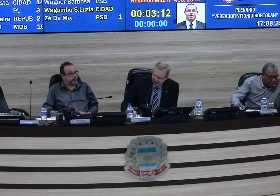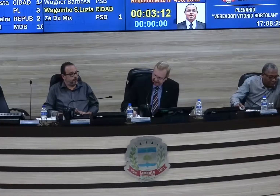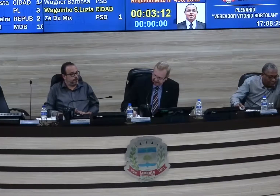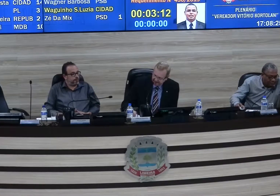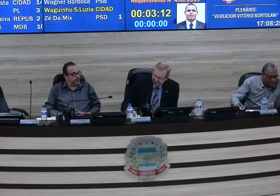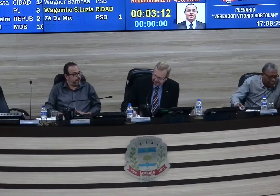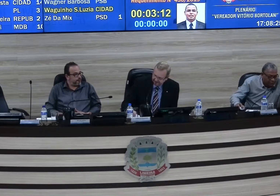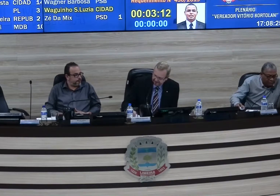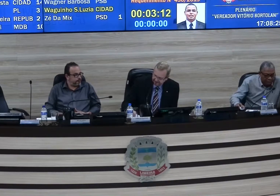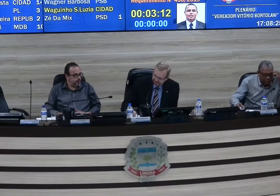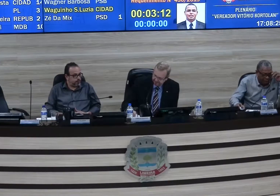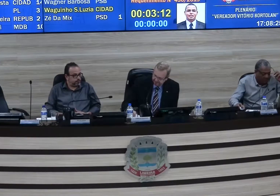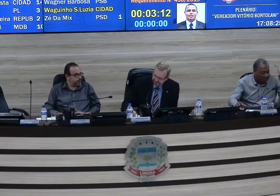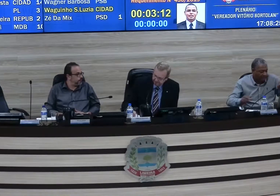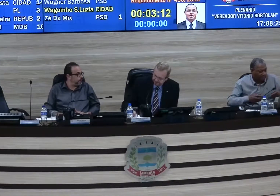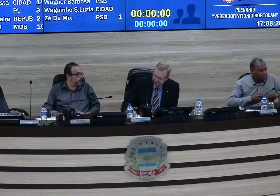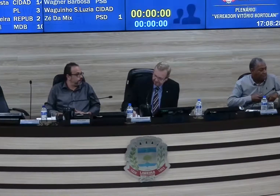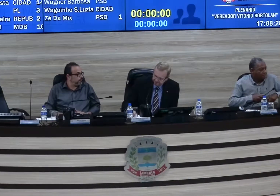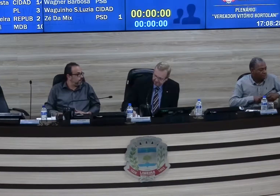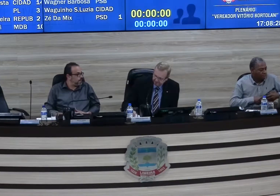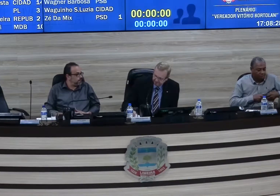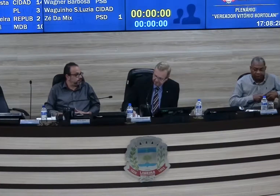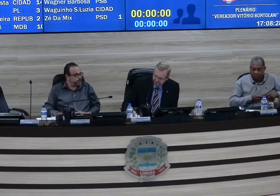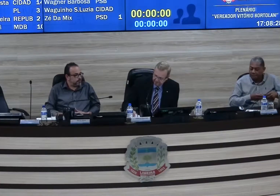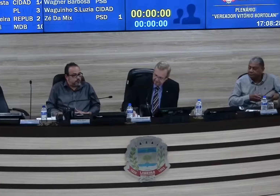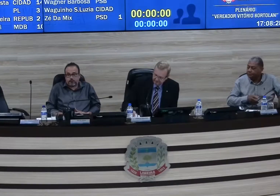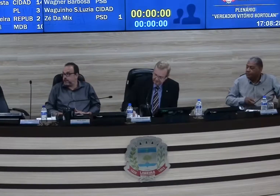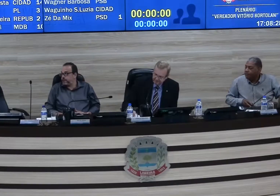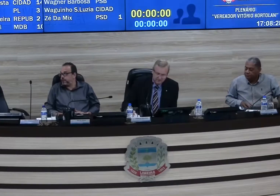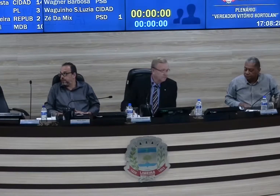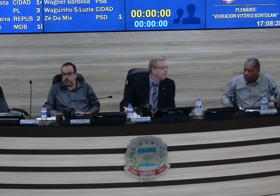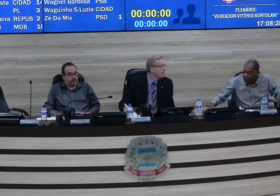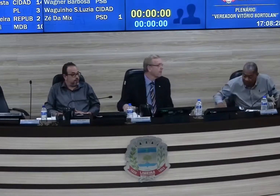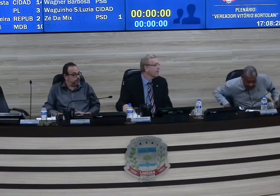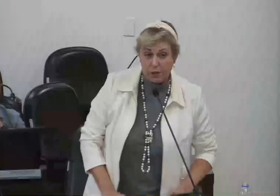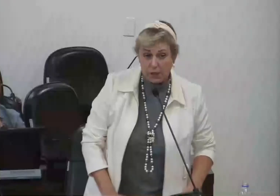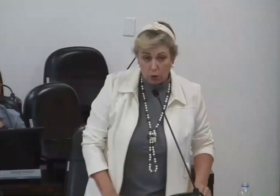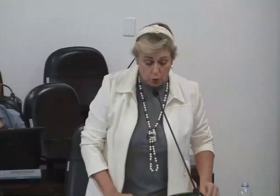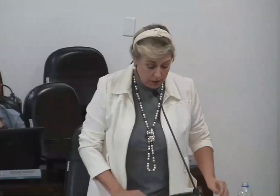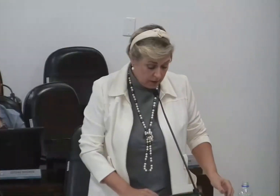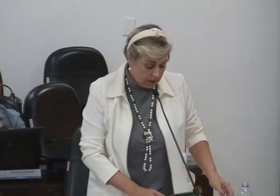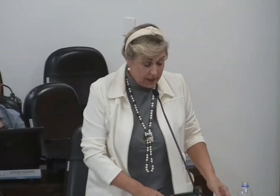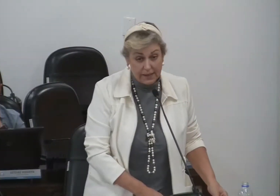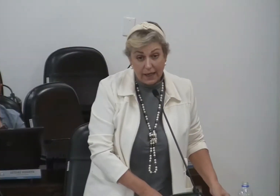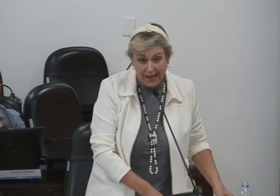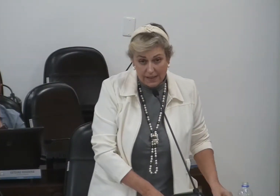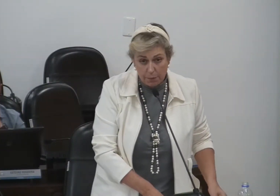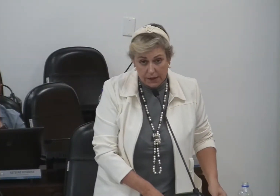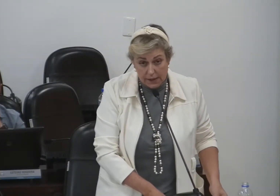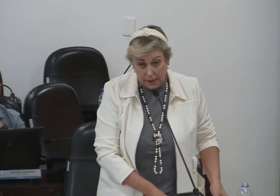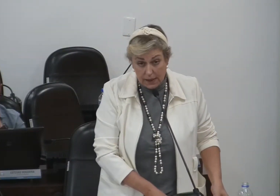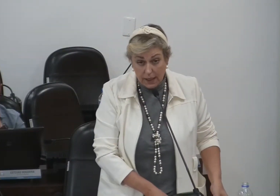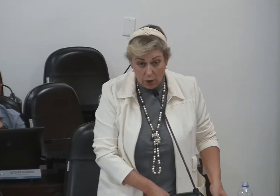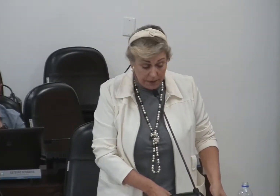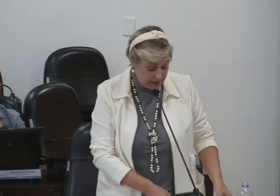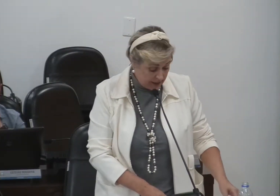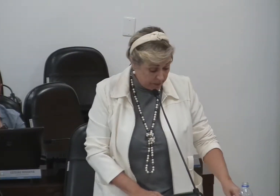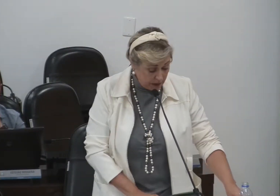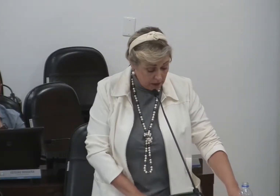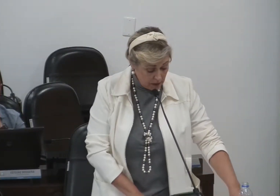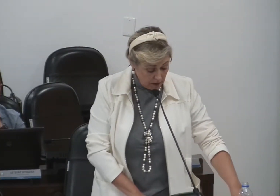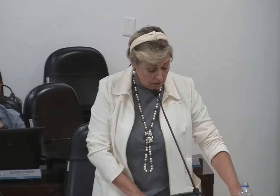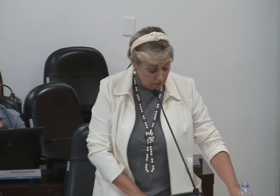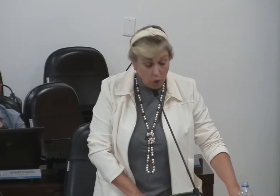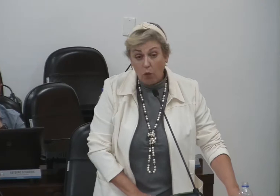vereador Aérico Tanque. Vereador Vaguinho, parabéns pela propositura. Essa casa precisa realmente